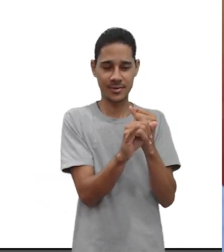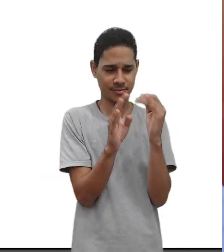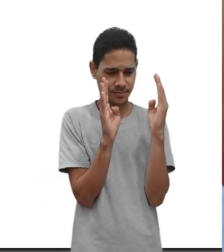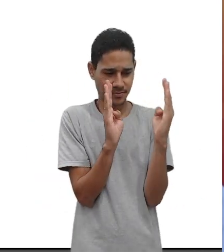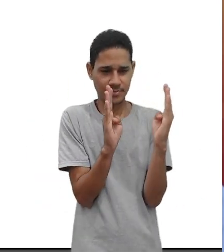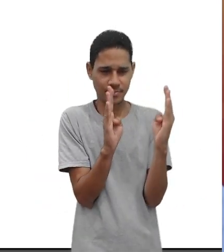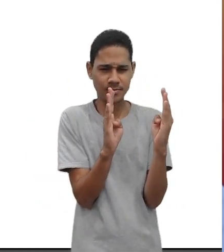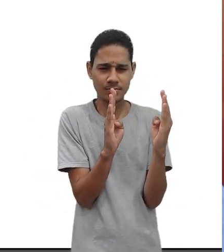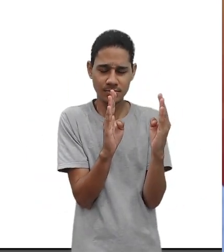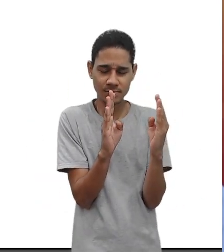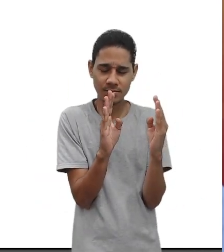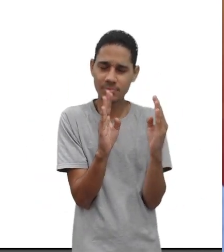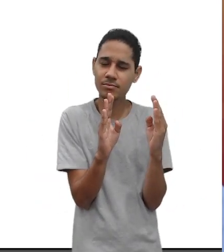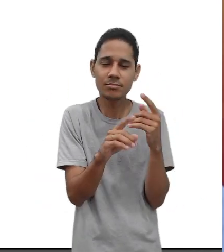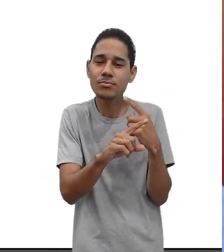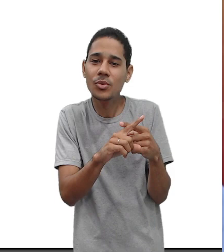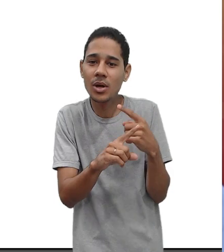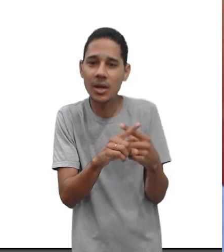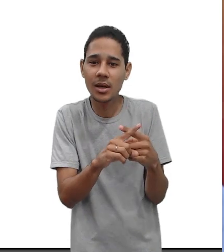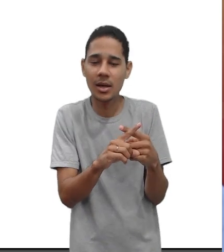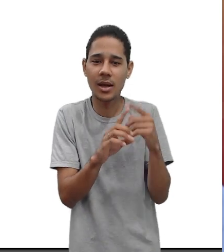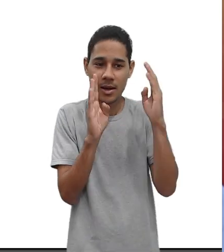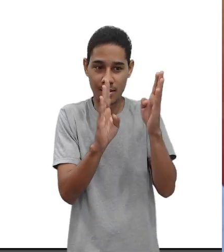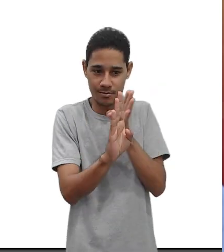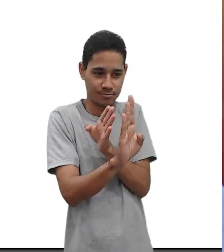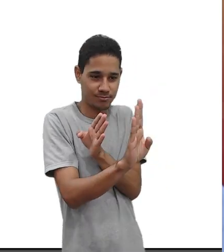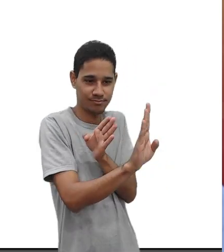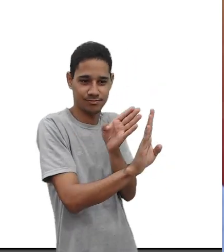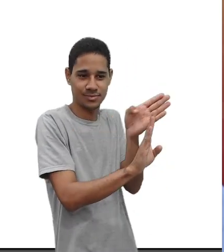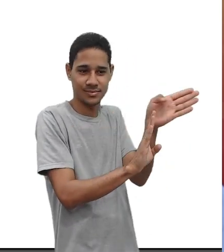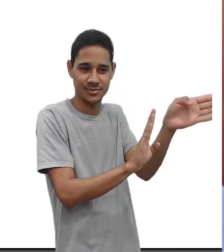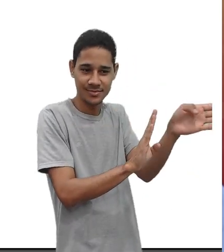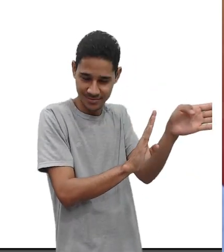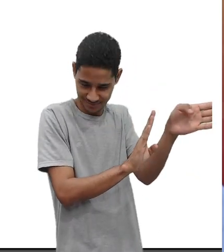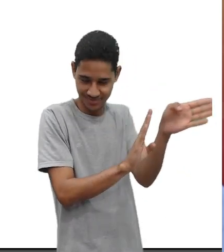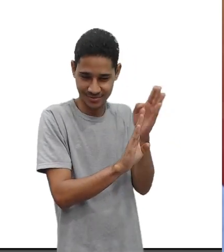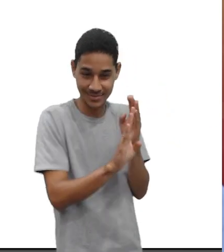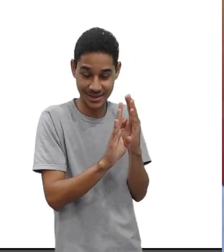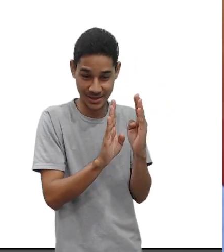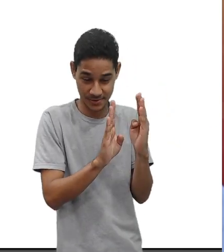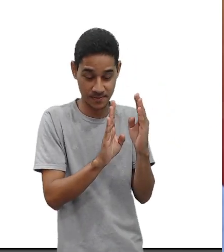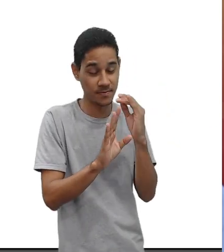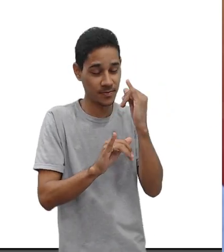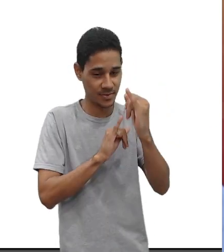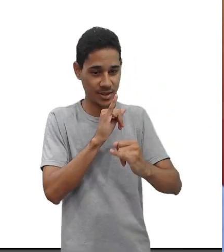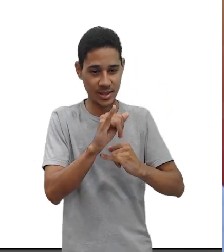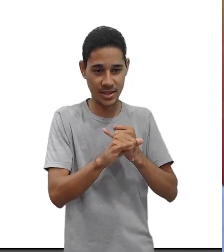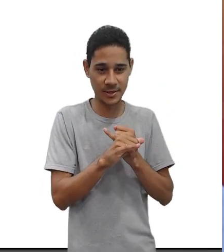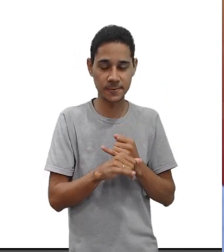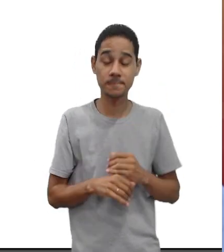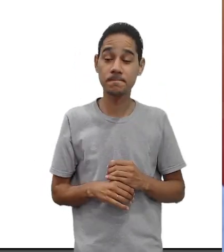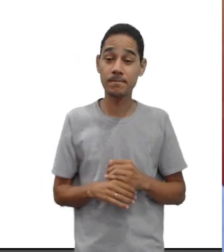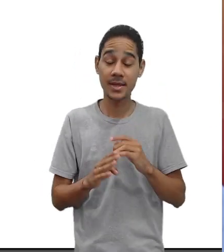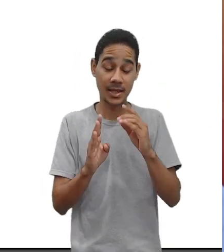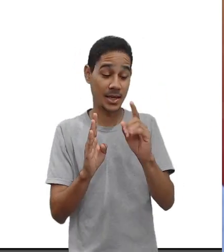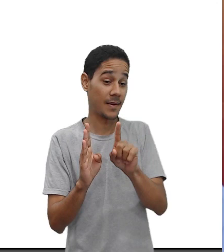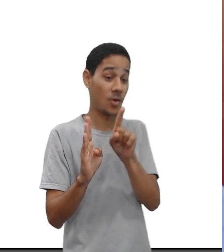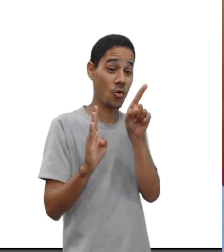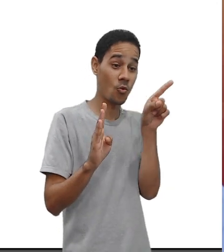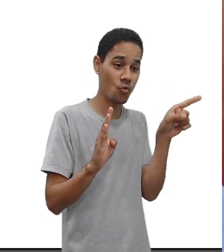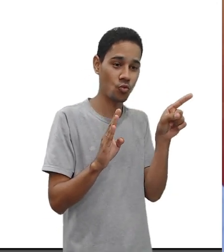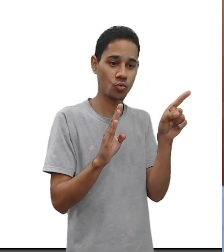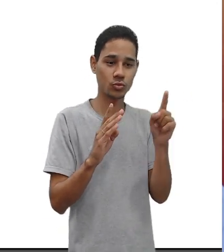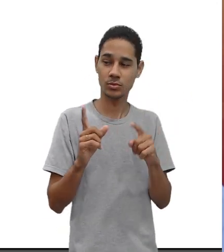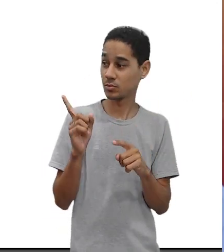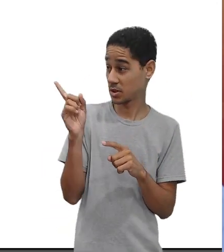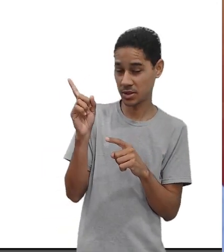está proposital porque de fato é o meio que acontece o funcionamento da web, e temos os servidores